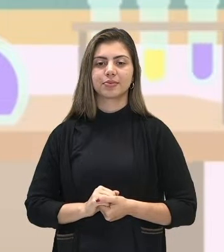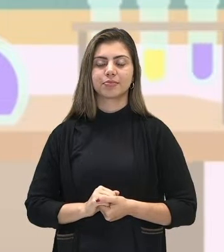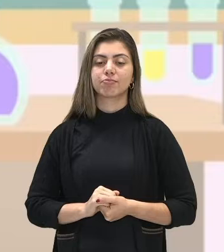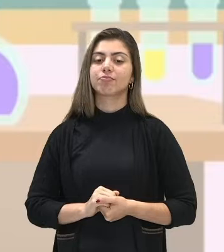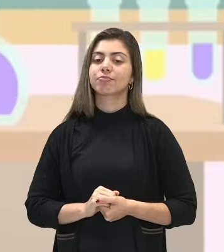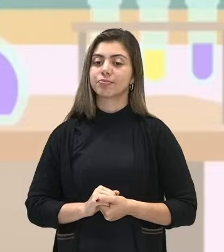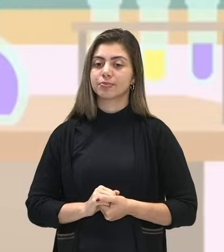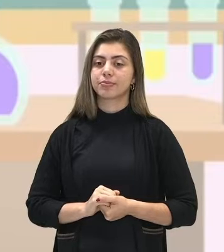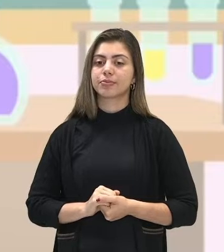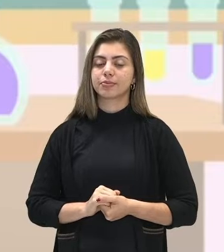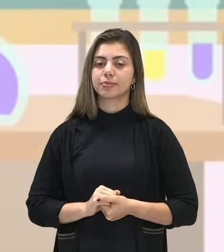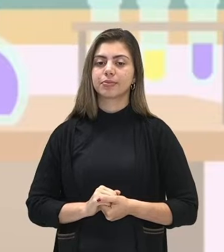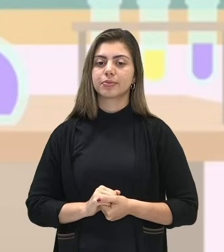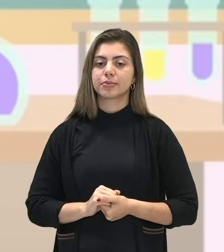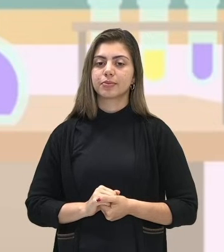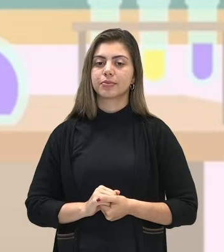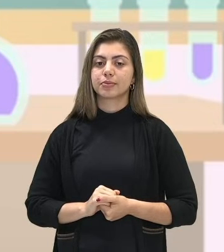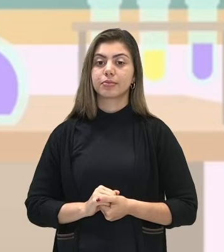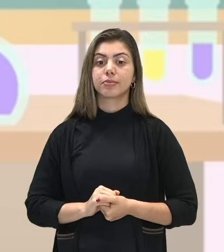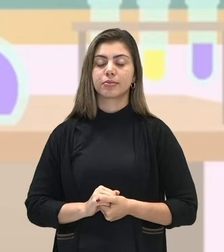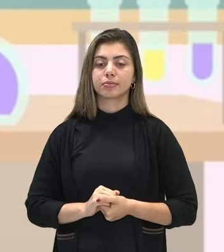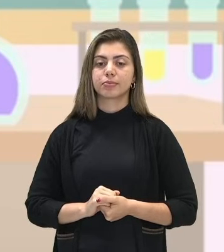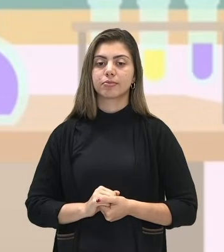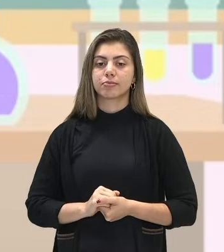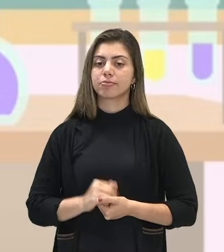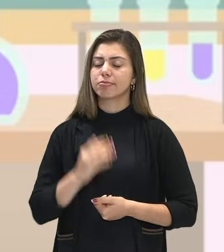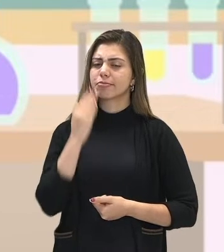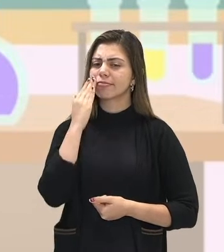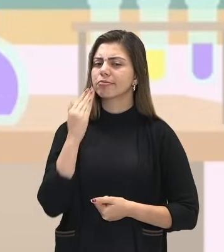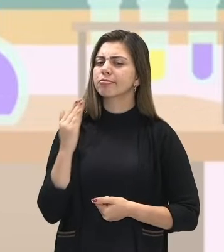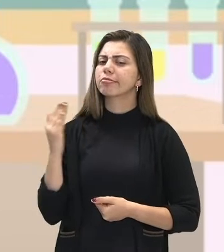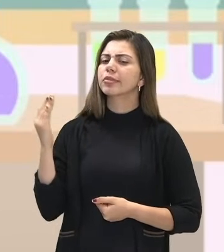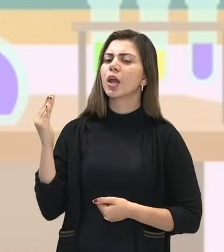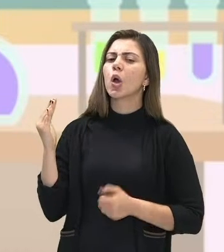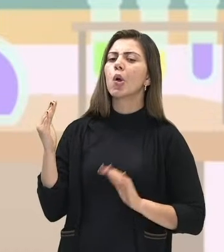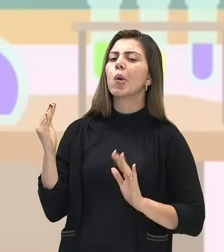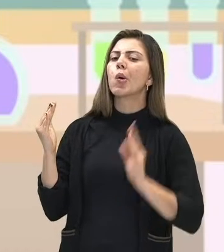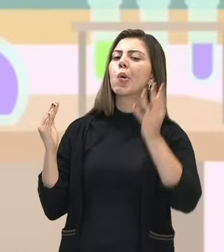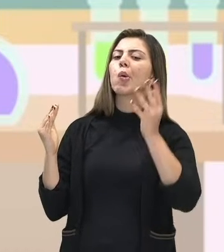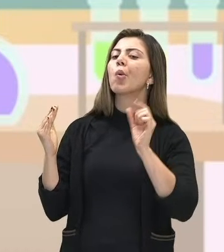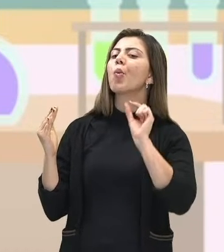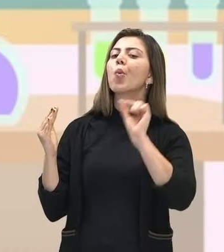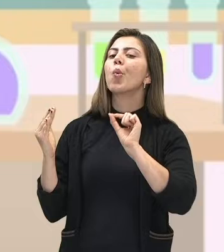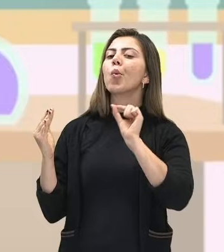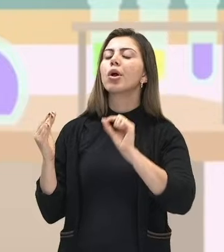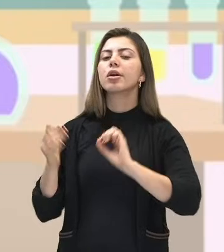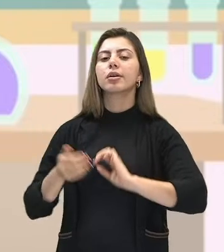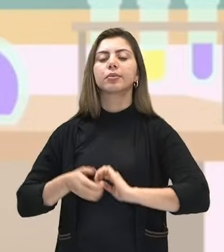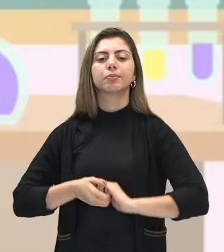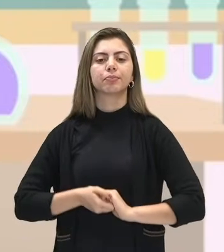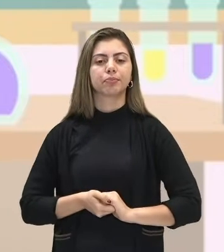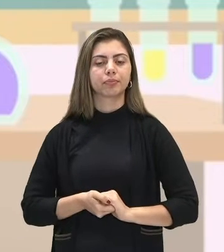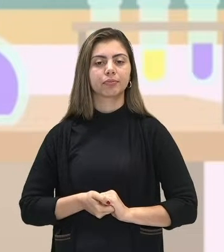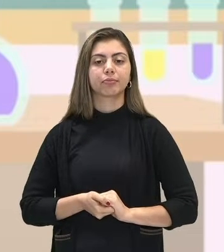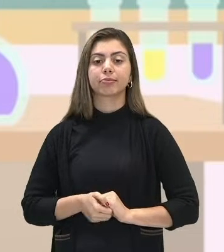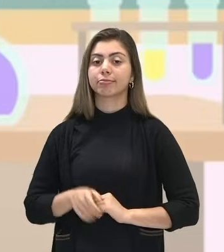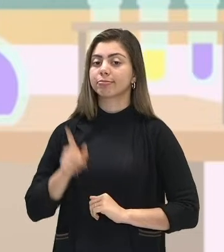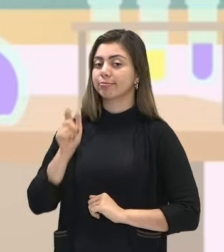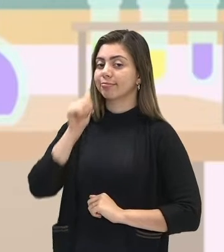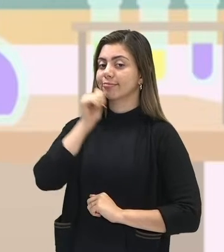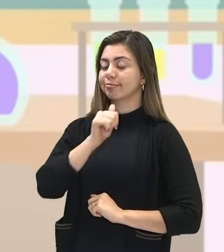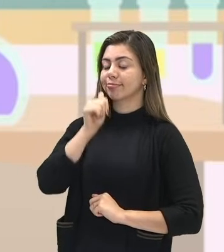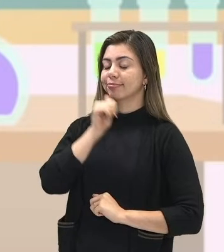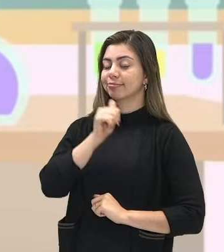Então, o que vocês observaram, Que a quimiquinha, ela